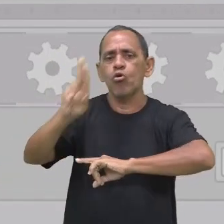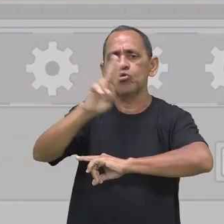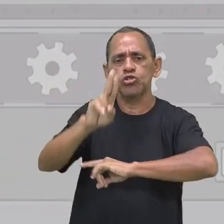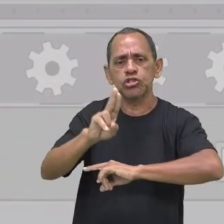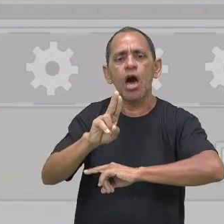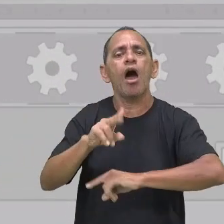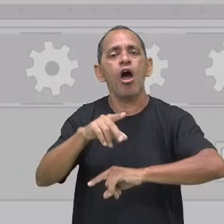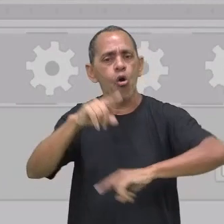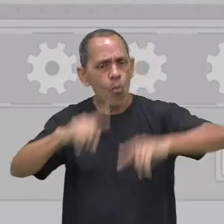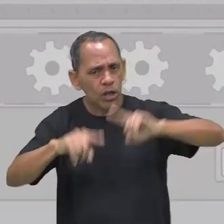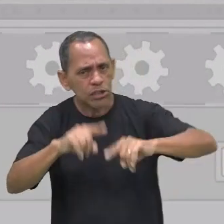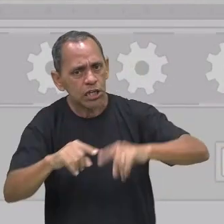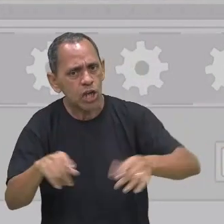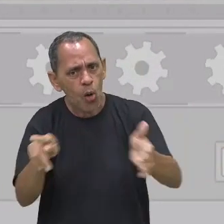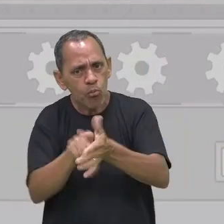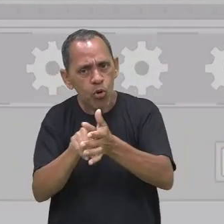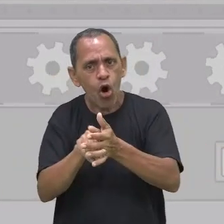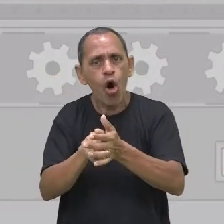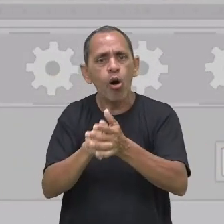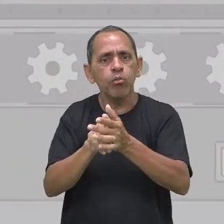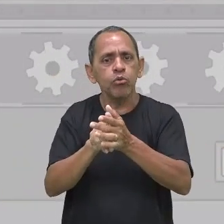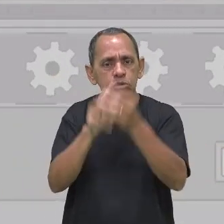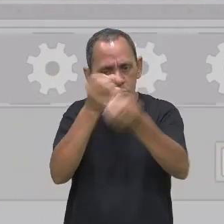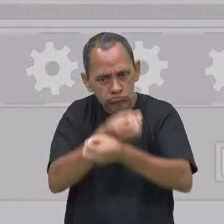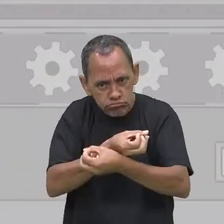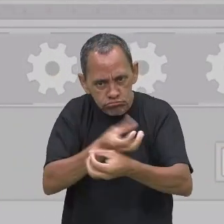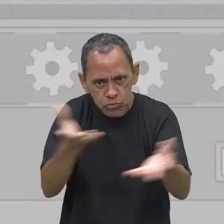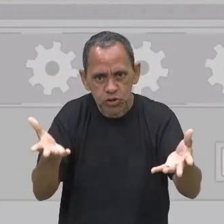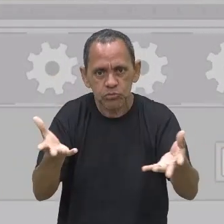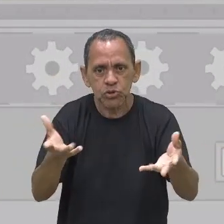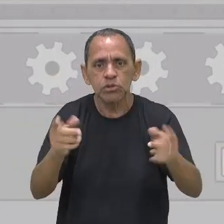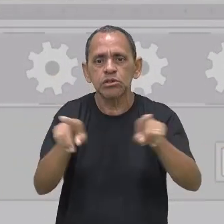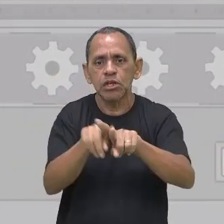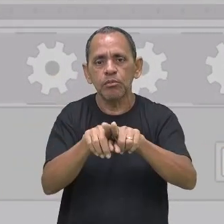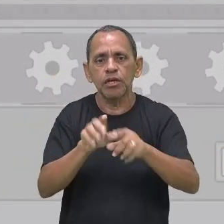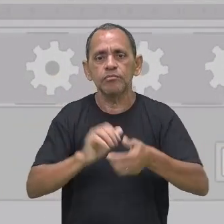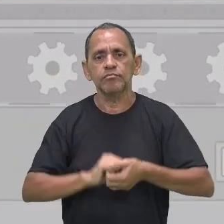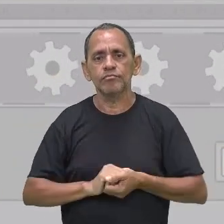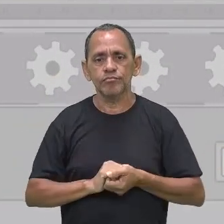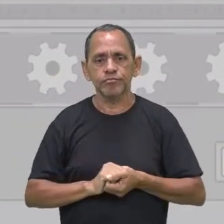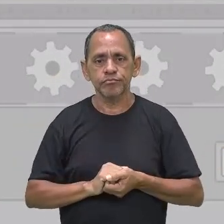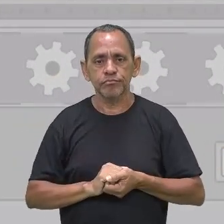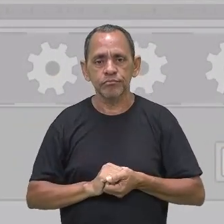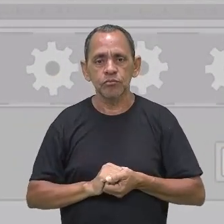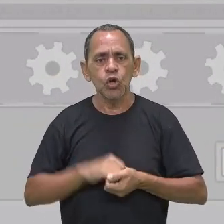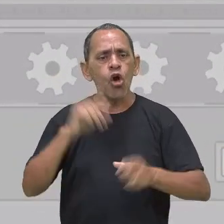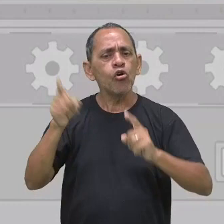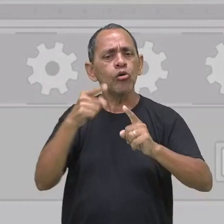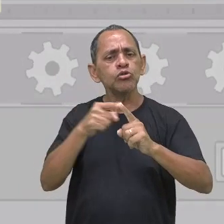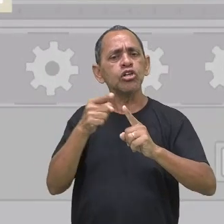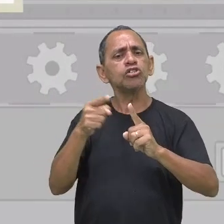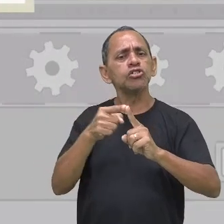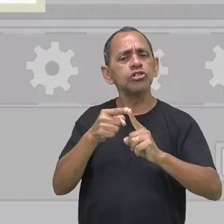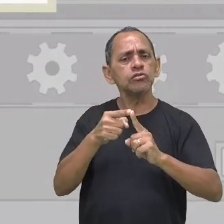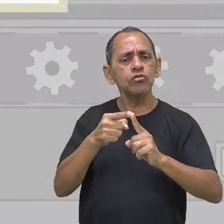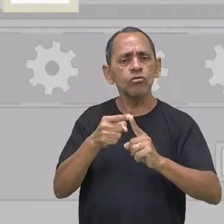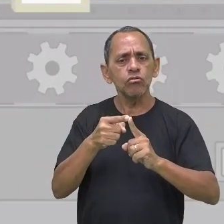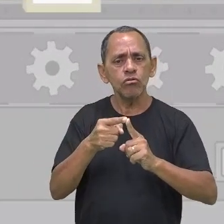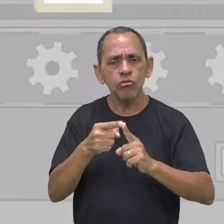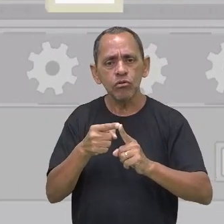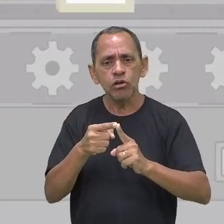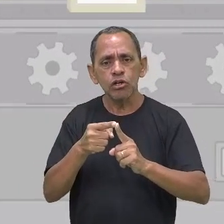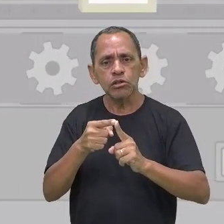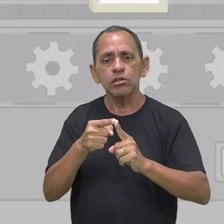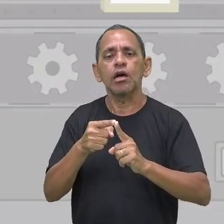oferecido. Muito bem, então como qualquer indústria, o objetivo primeiro da indústria cultural é também